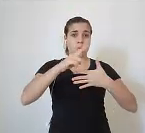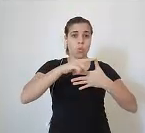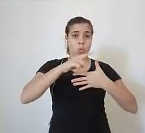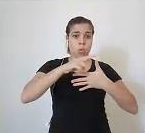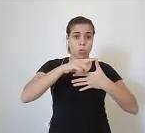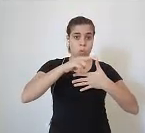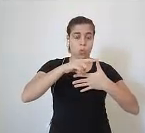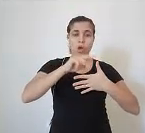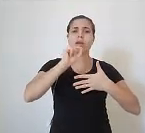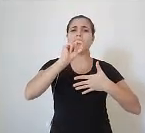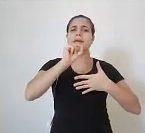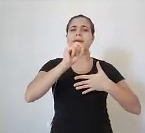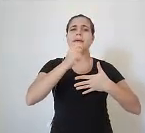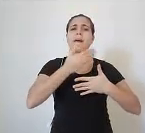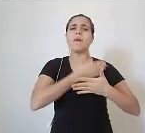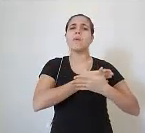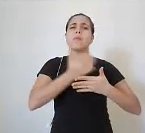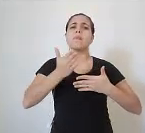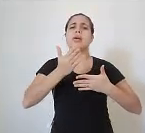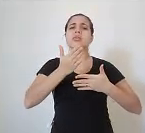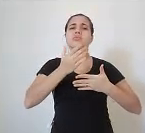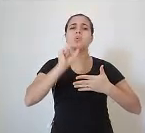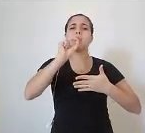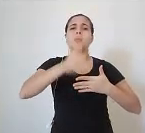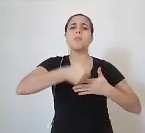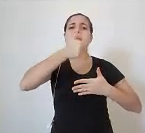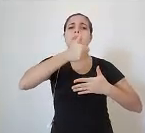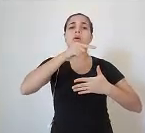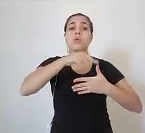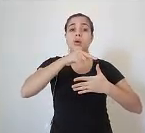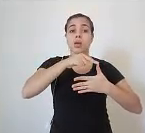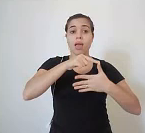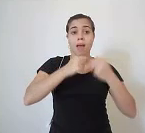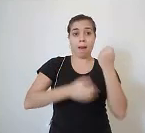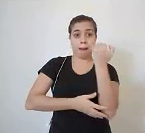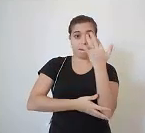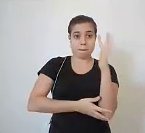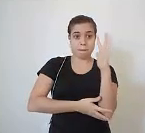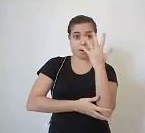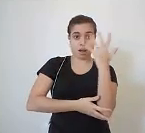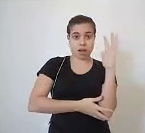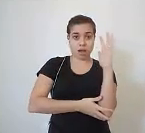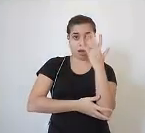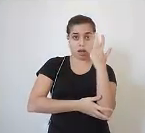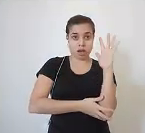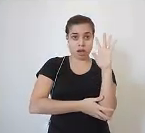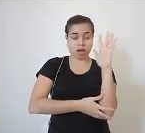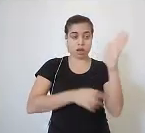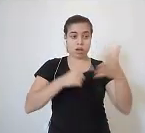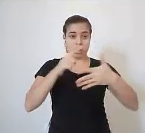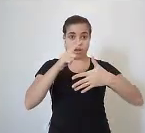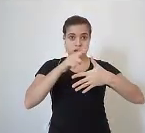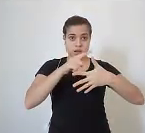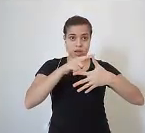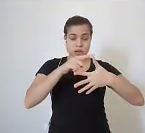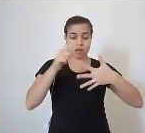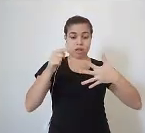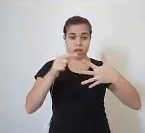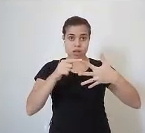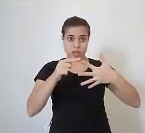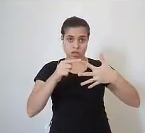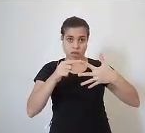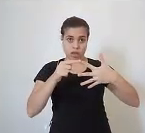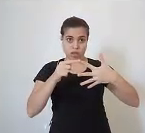cadeia alimentar terrestre, quem são os organismos produtores? São os vegetais, são as plantas.